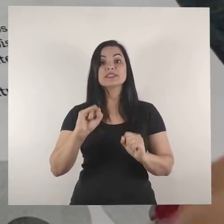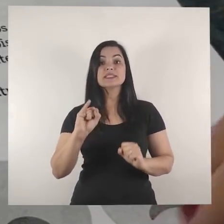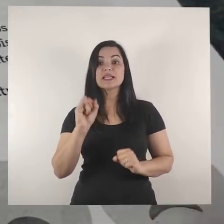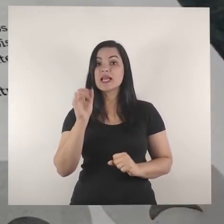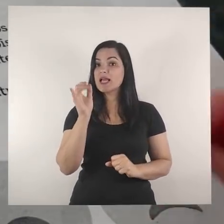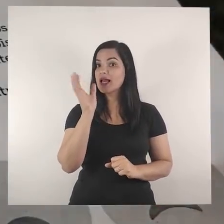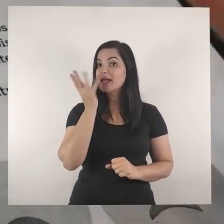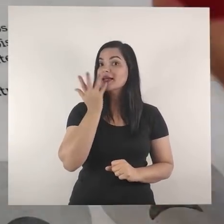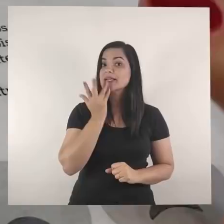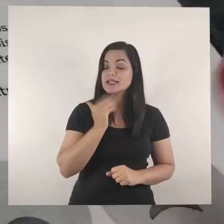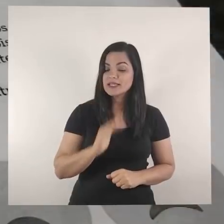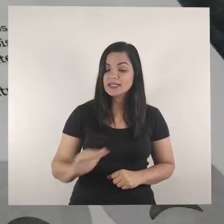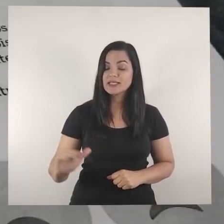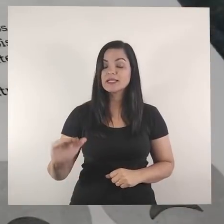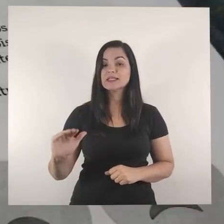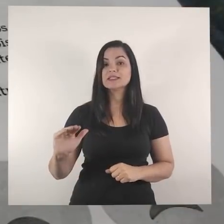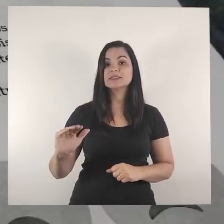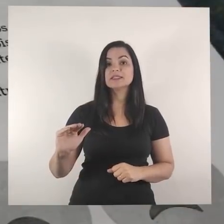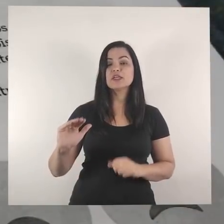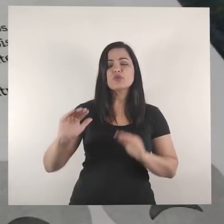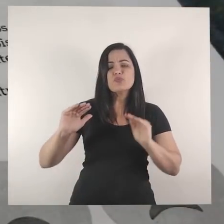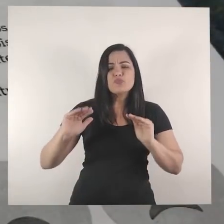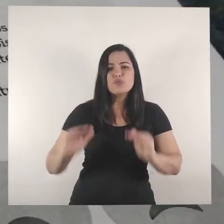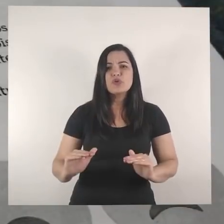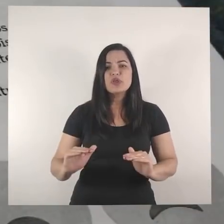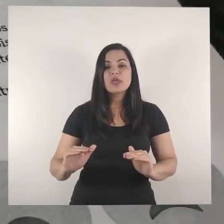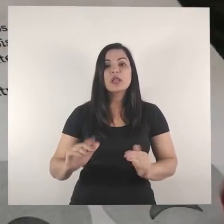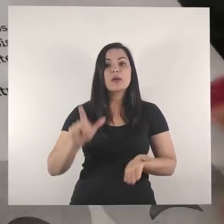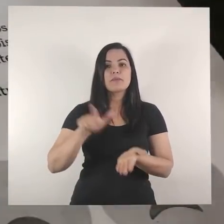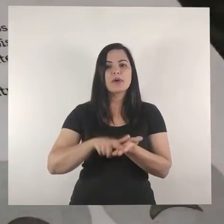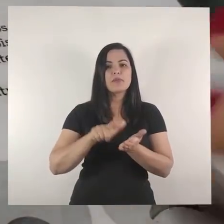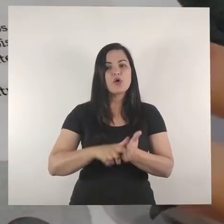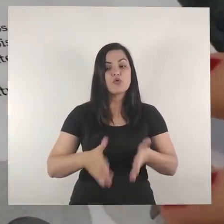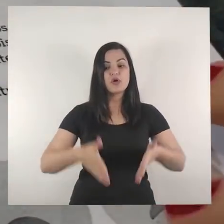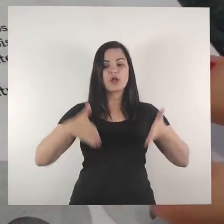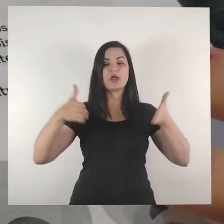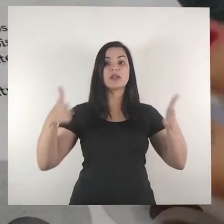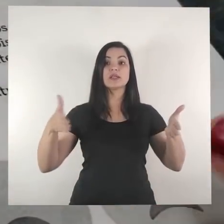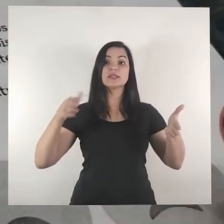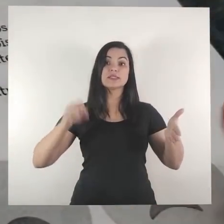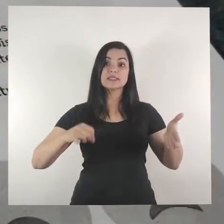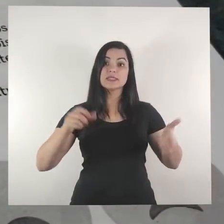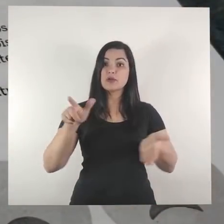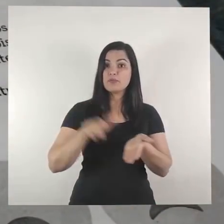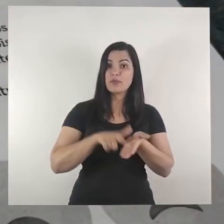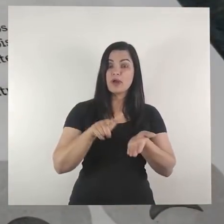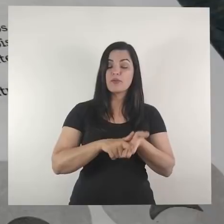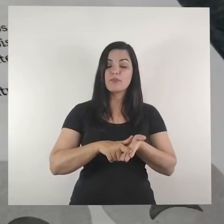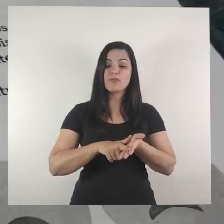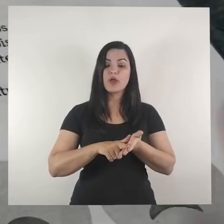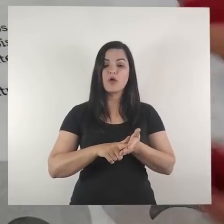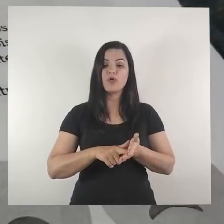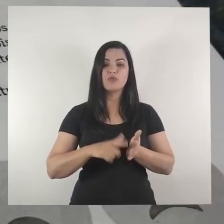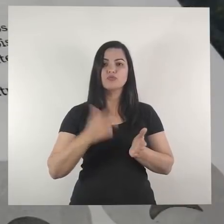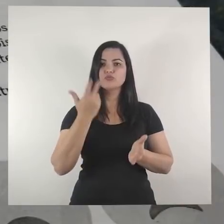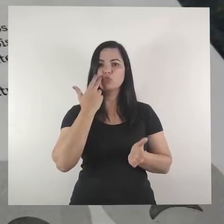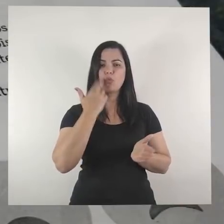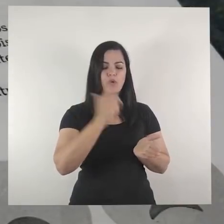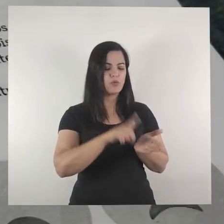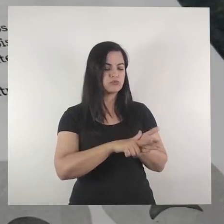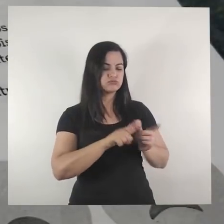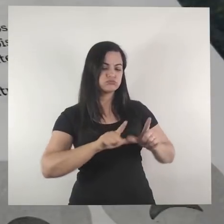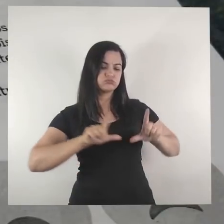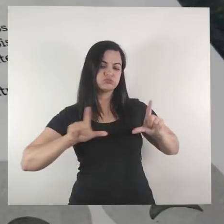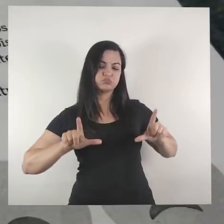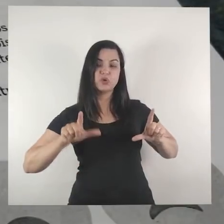criança, maior o papel que ela tem para desenhar. Se você não tiver uma folha inteira de sulfite ou uma folha do caderno